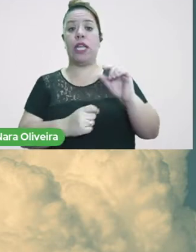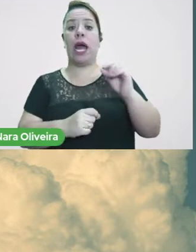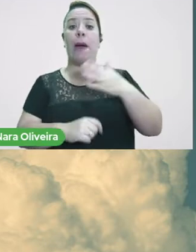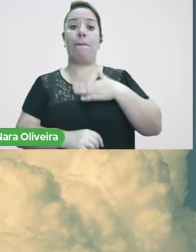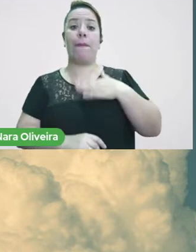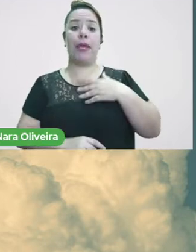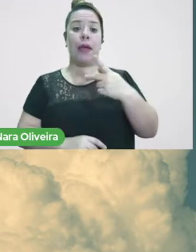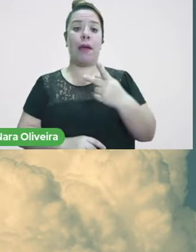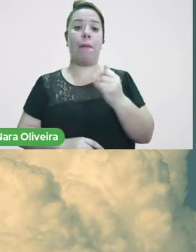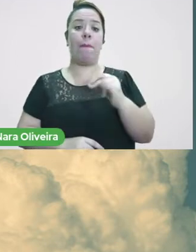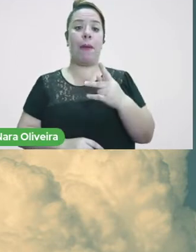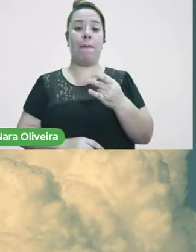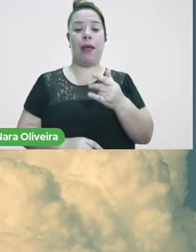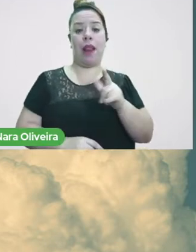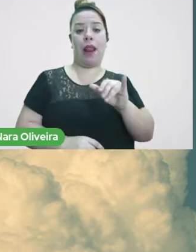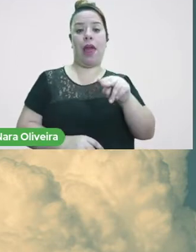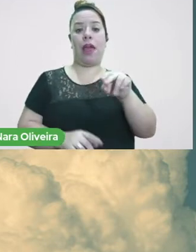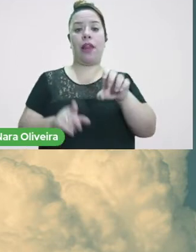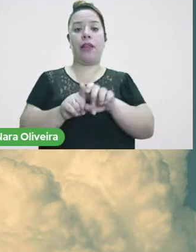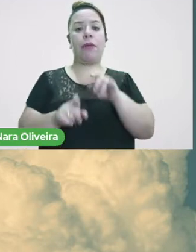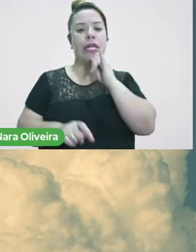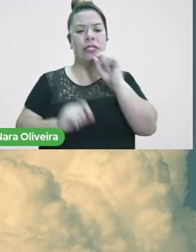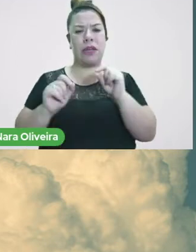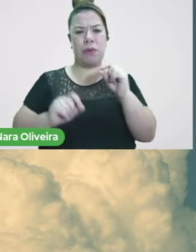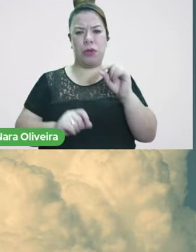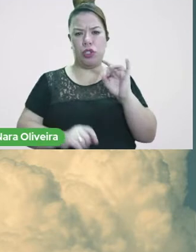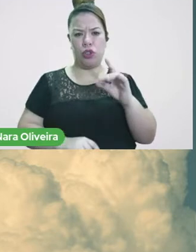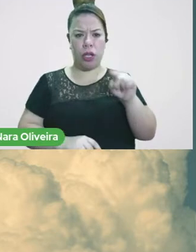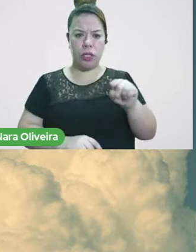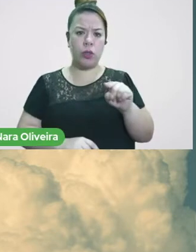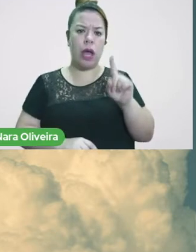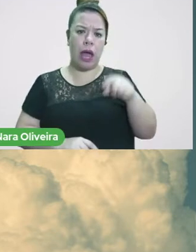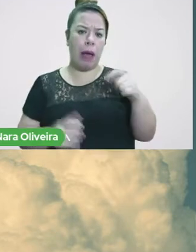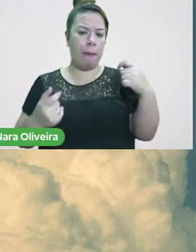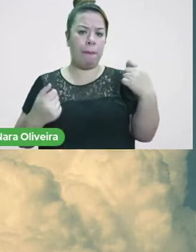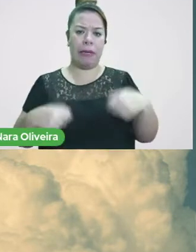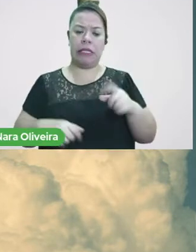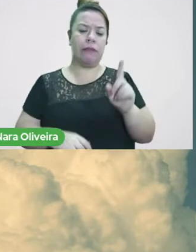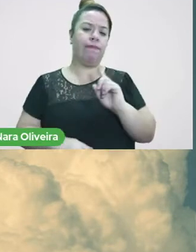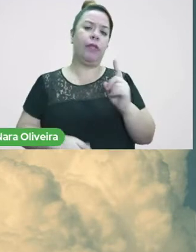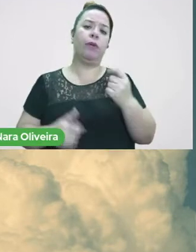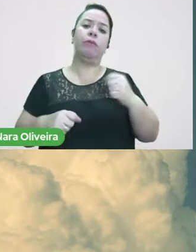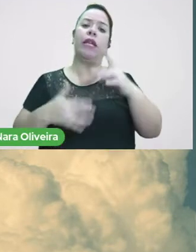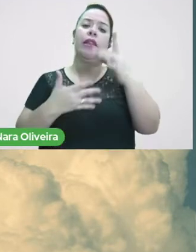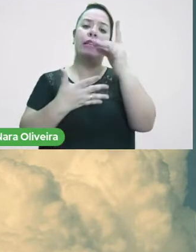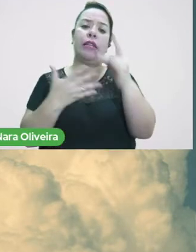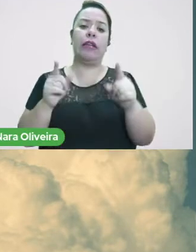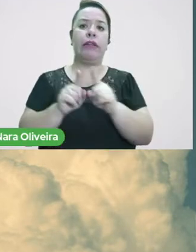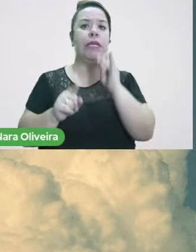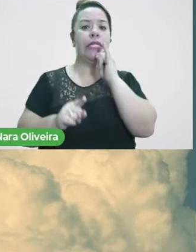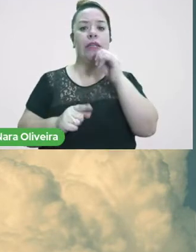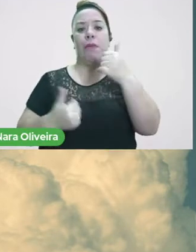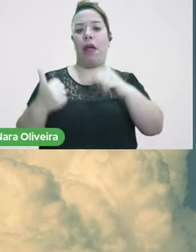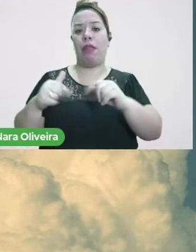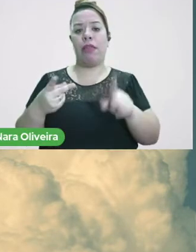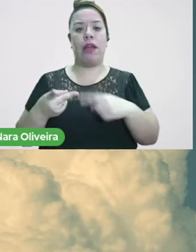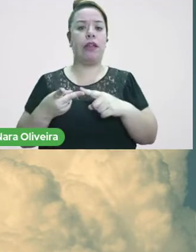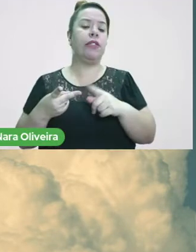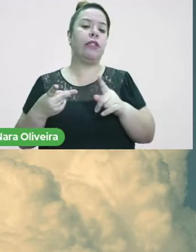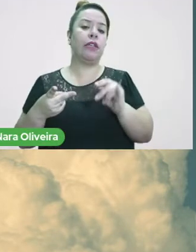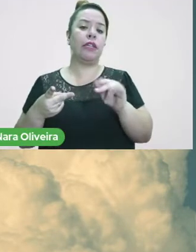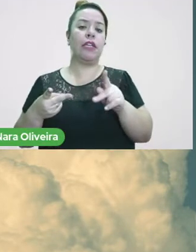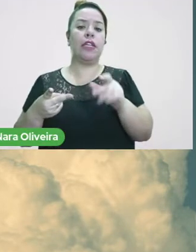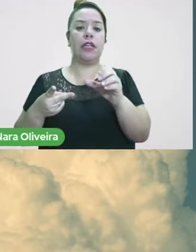não é suficiente para o Path to Production, tá? Porque eu não vou ter detalhes, por exemplo, como a parte de análise, de kickoff, desk check,